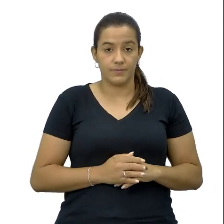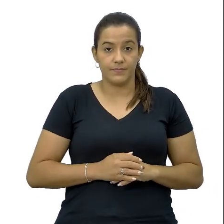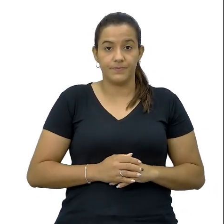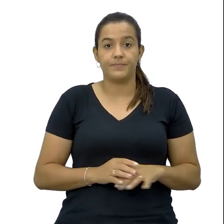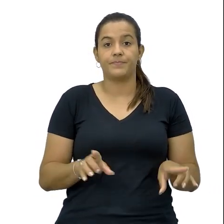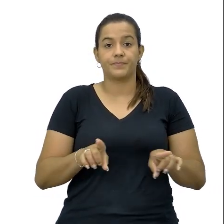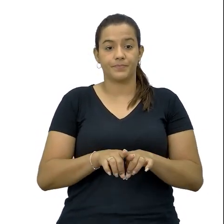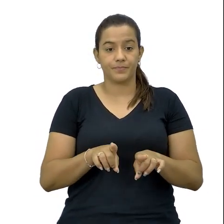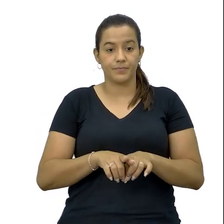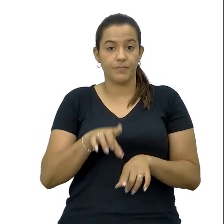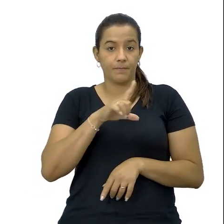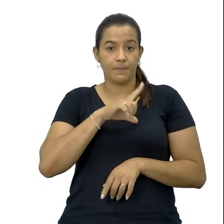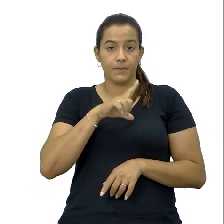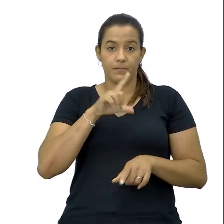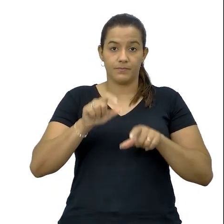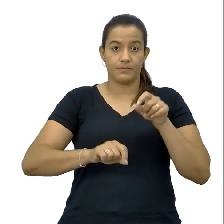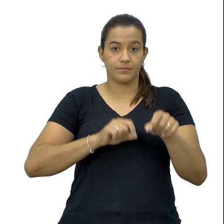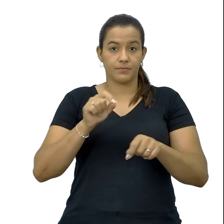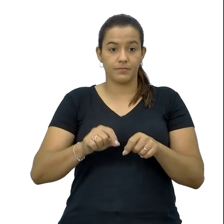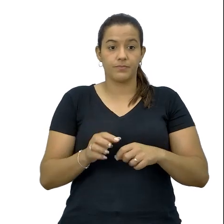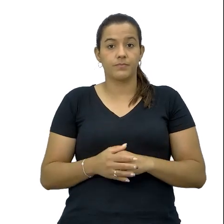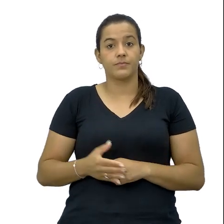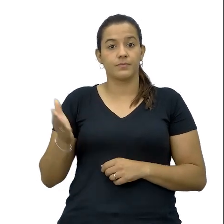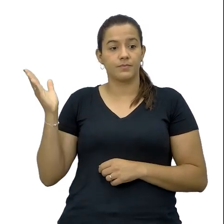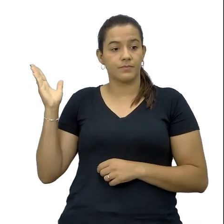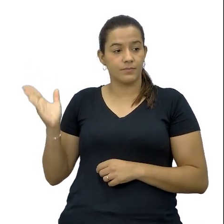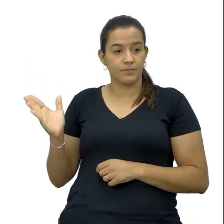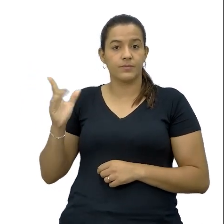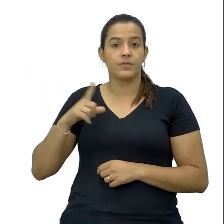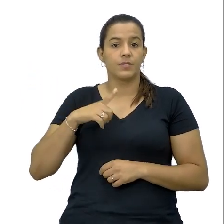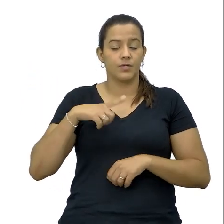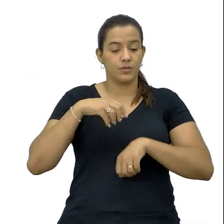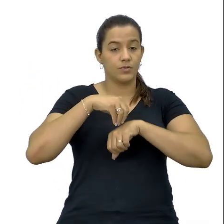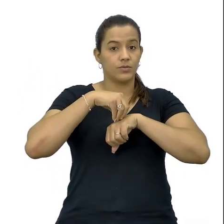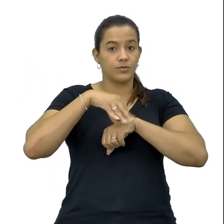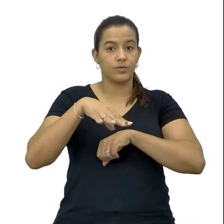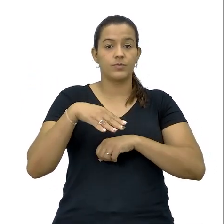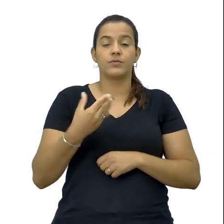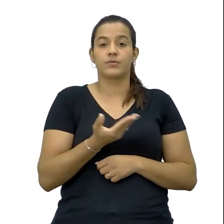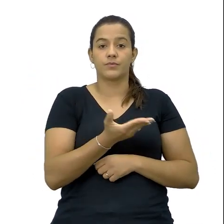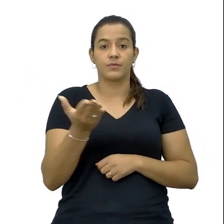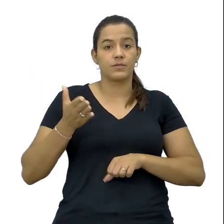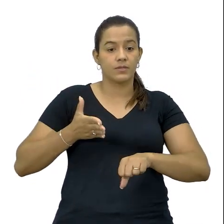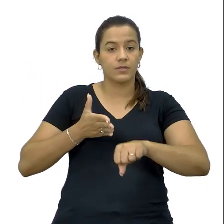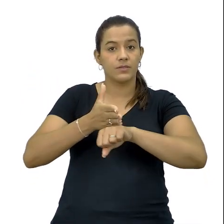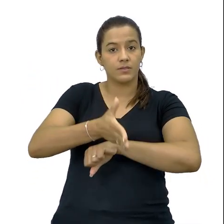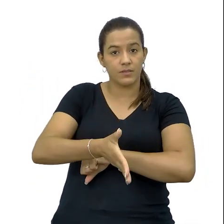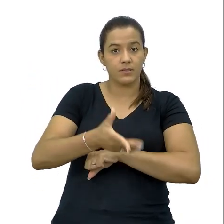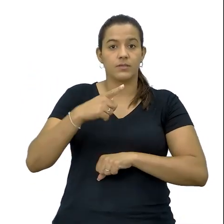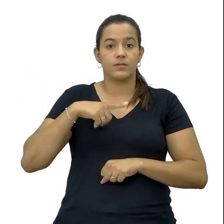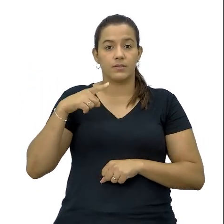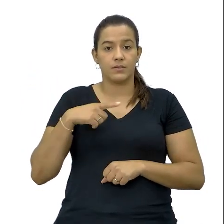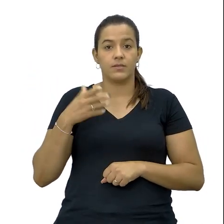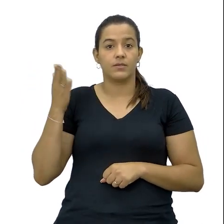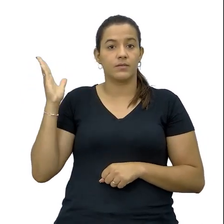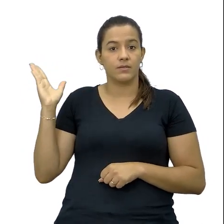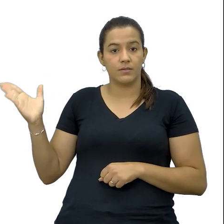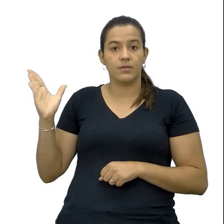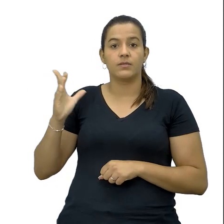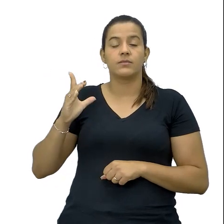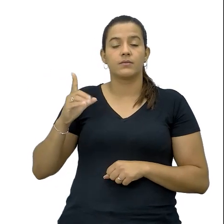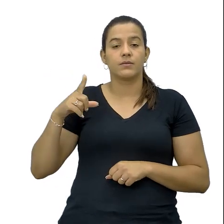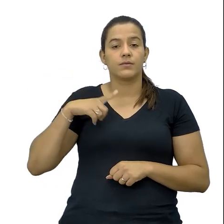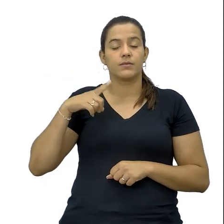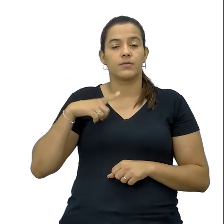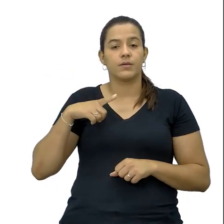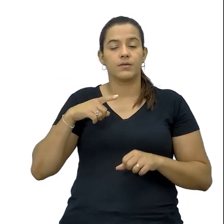aí a gente tem a nossa sugestão que vocês entrem nessa plataforma, né, na plataforma